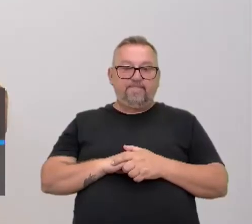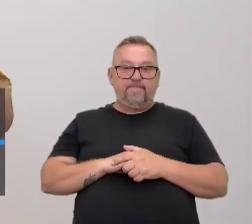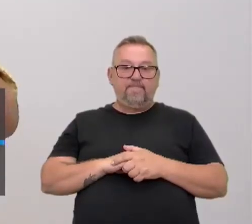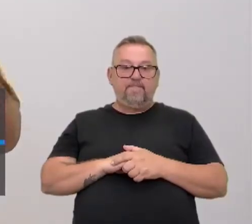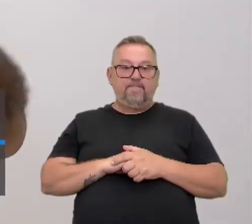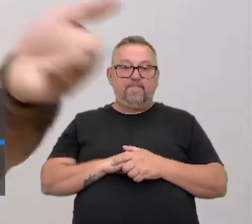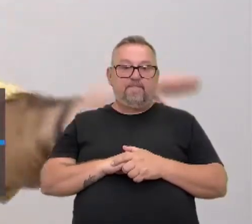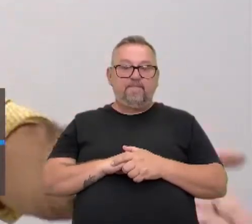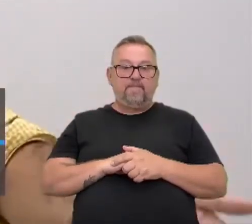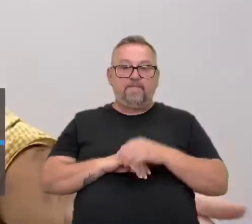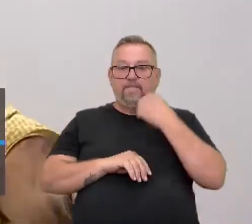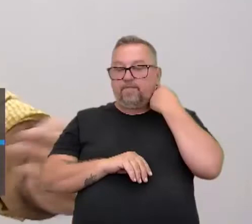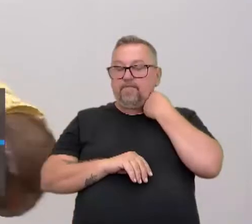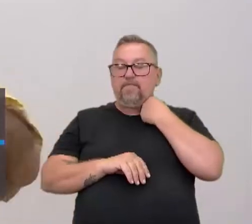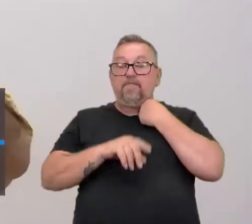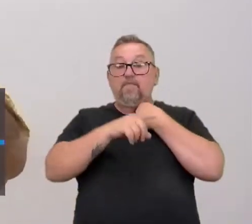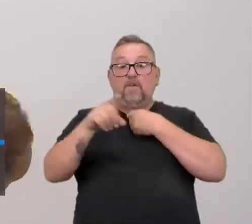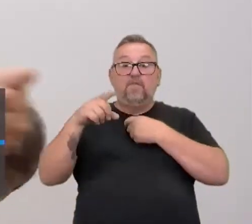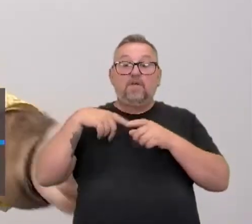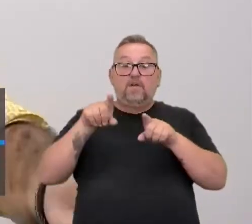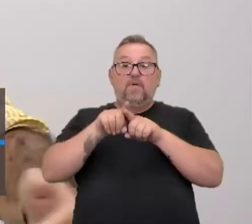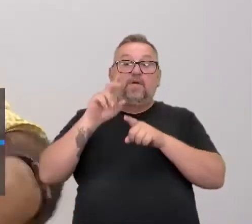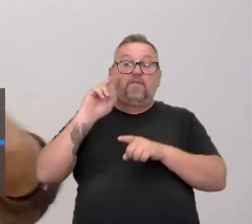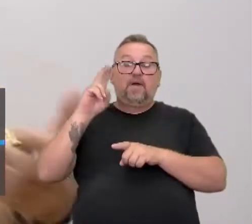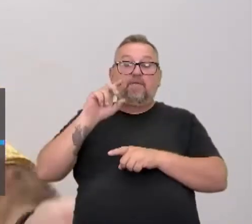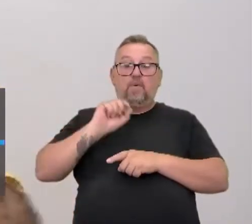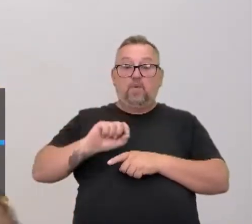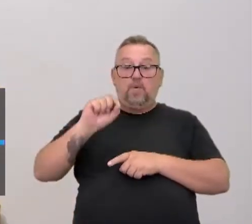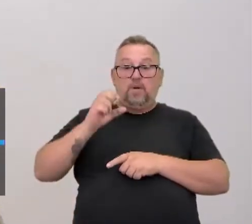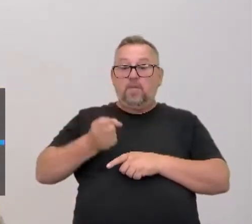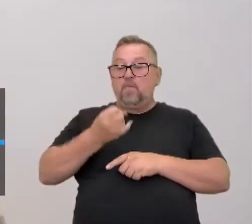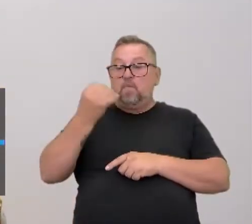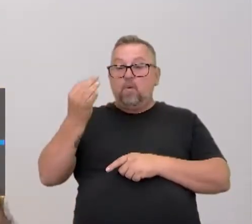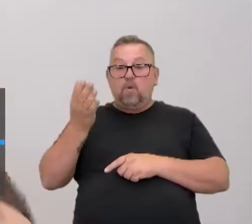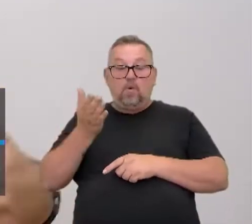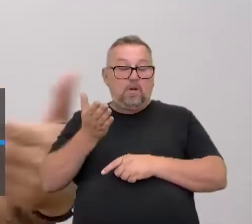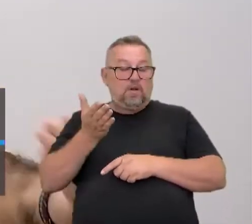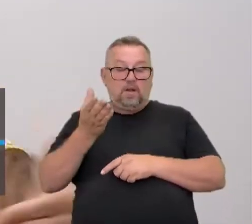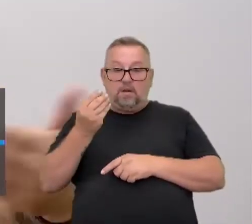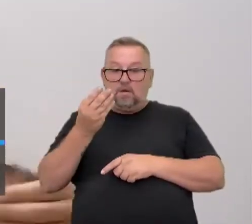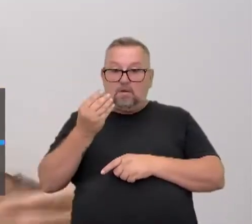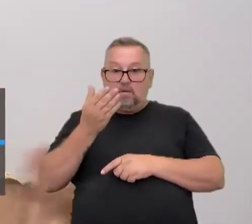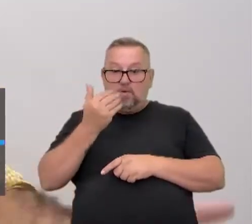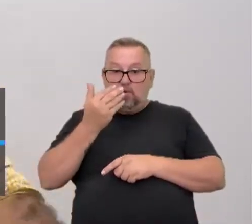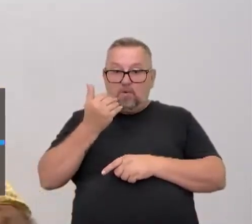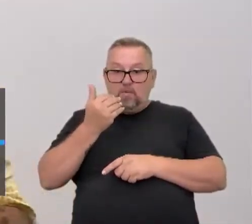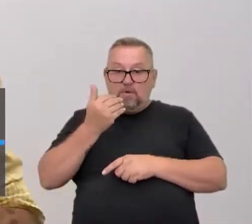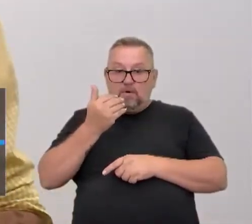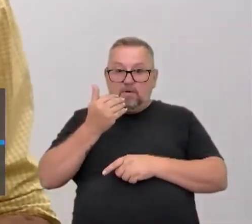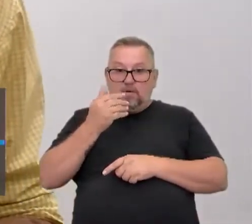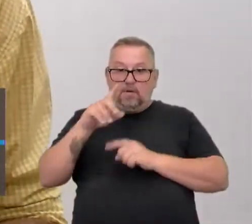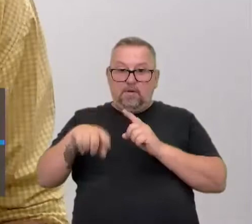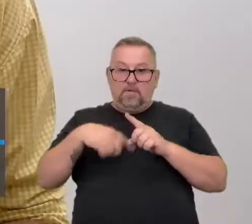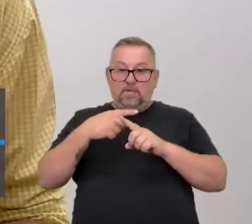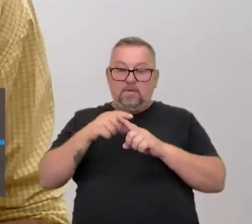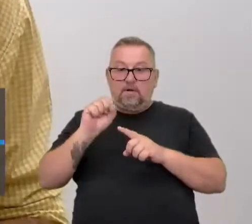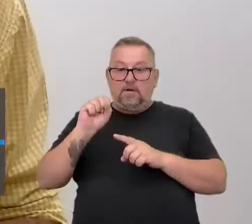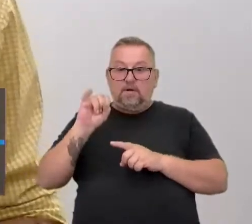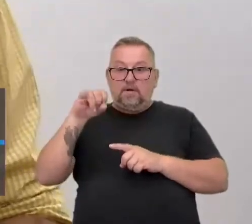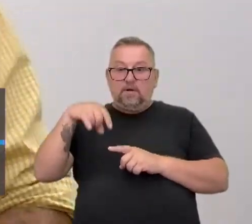claro que você, em virtude disso, vai ter ali muita comida feita de forma cada vez mais